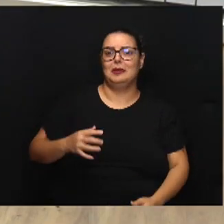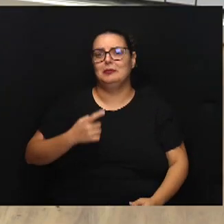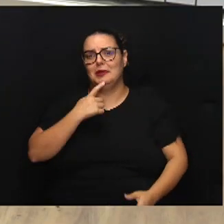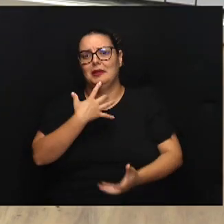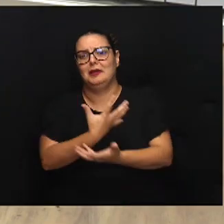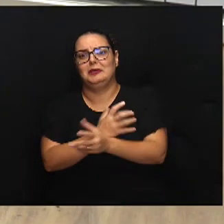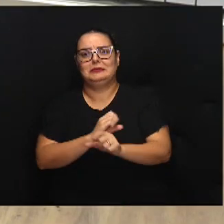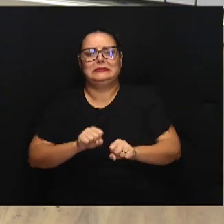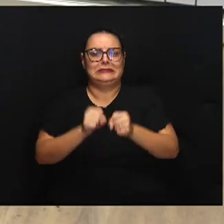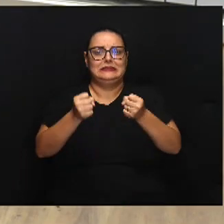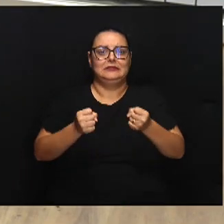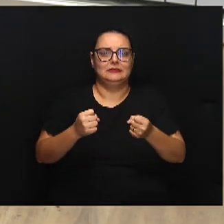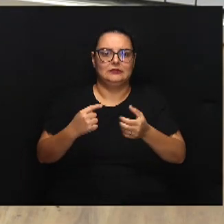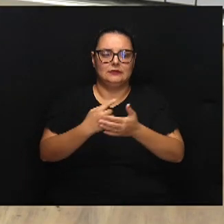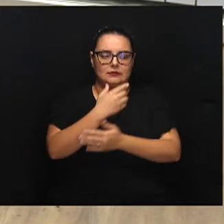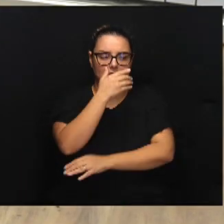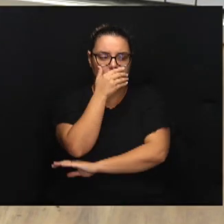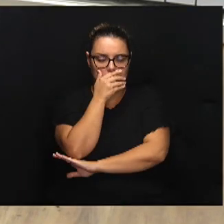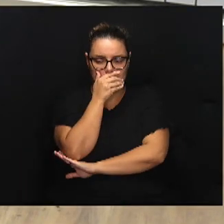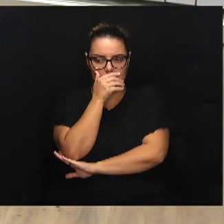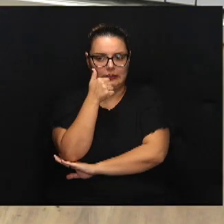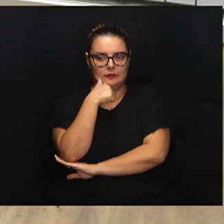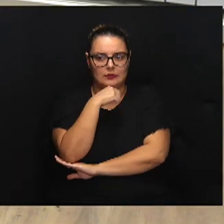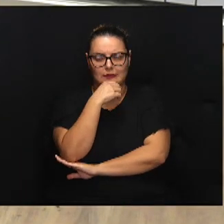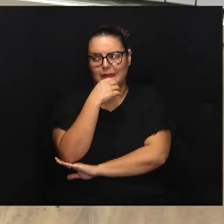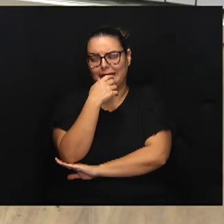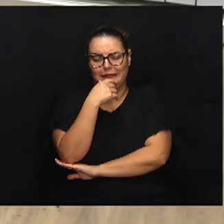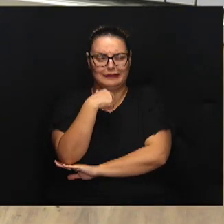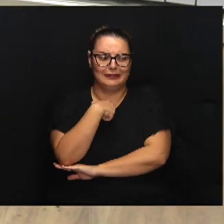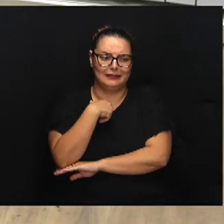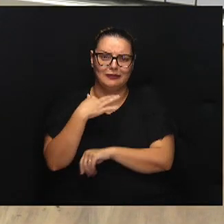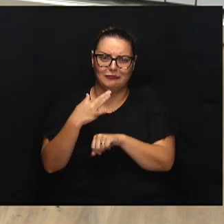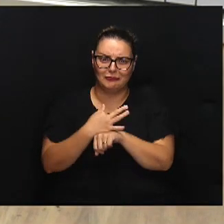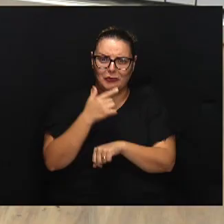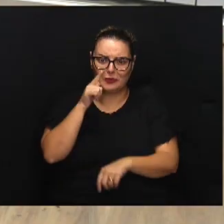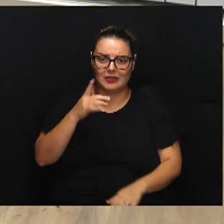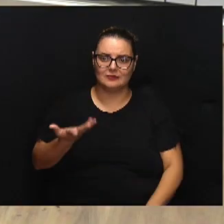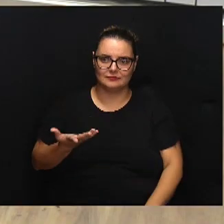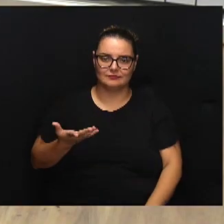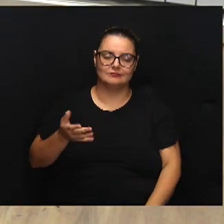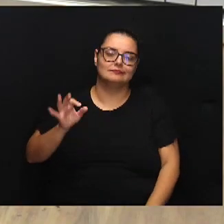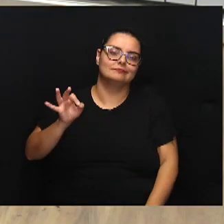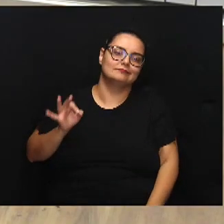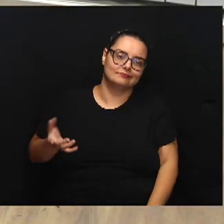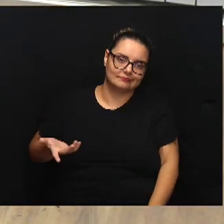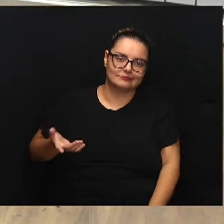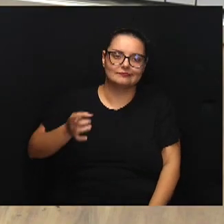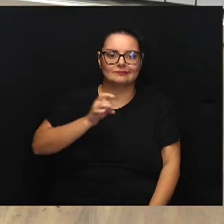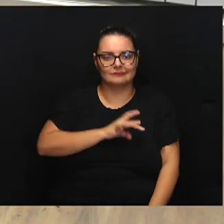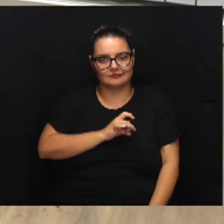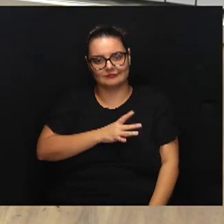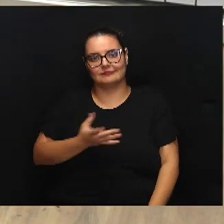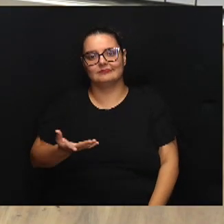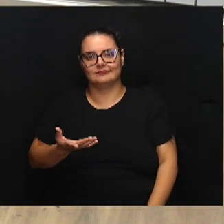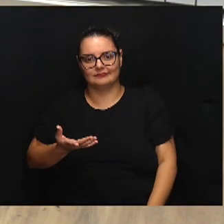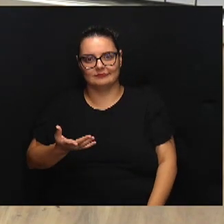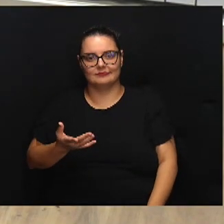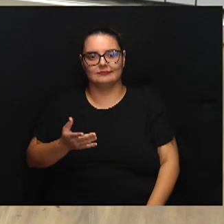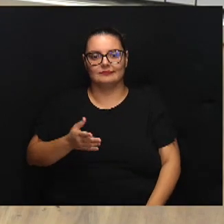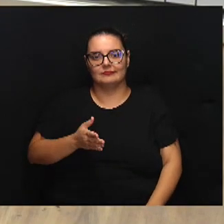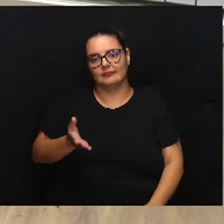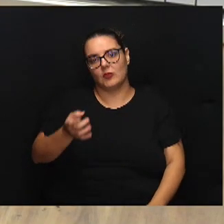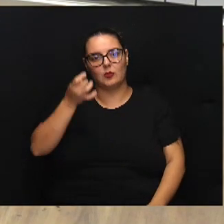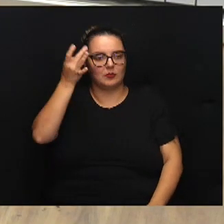quebrado, você se questiona, a mulher se questiona principalmente, será que eu vou aguentar? E aí, muito provavelmente, ela fica com medo e acaba indo para o que é